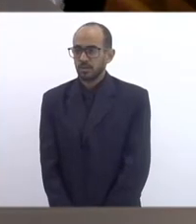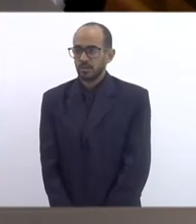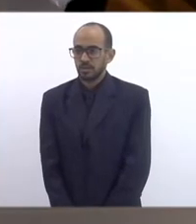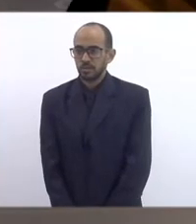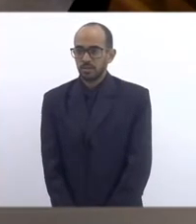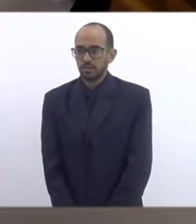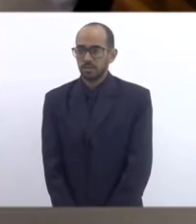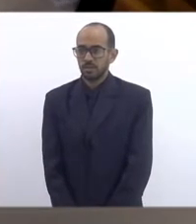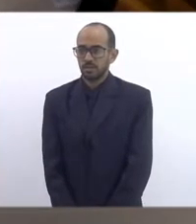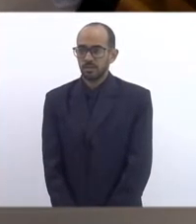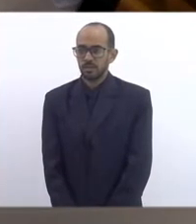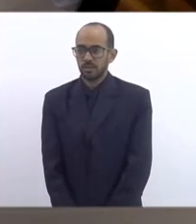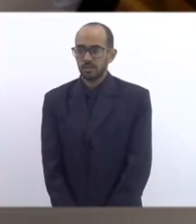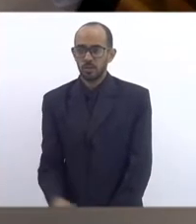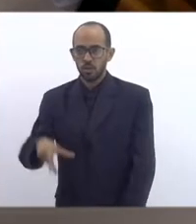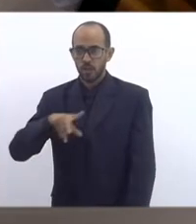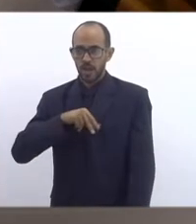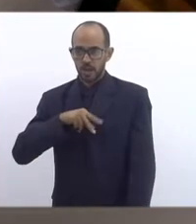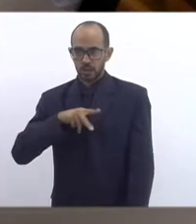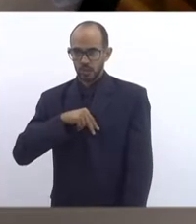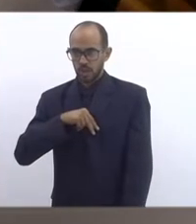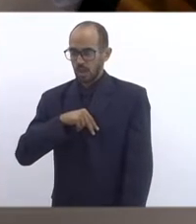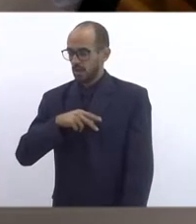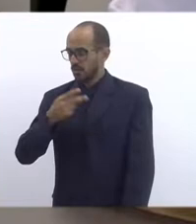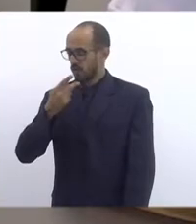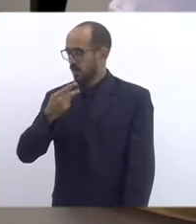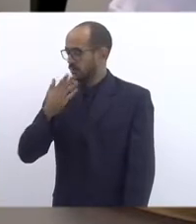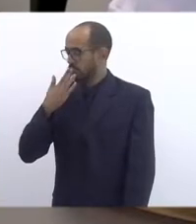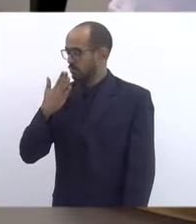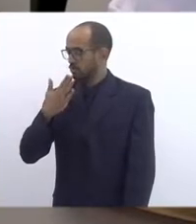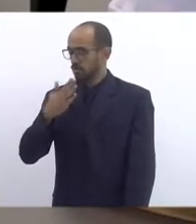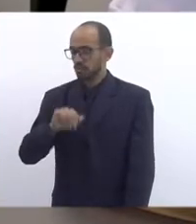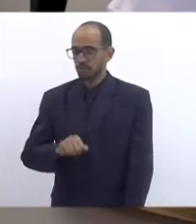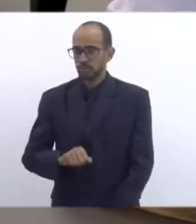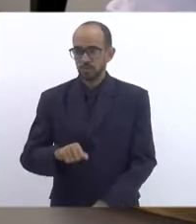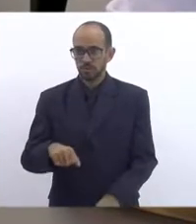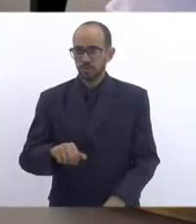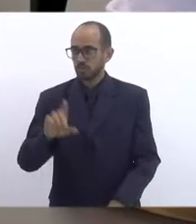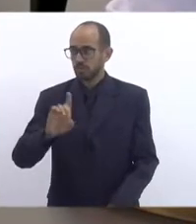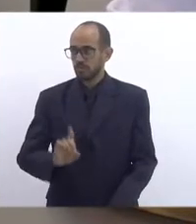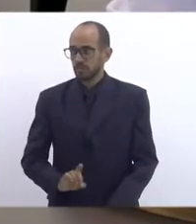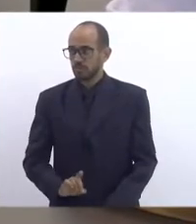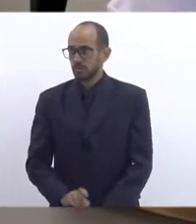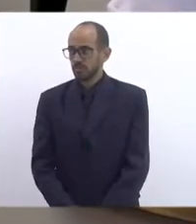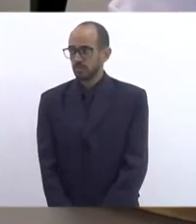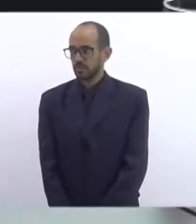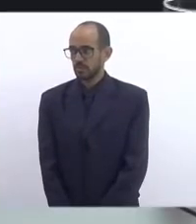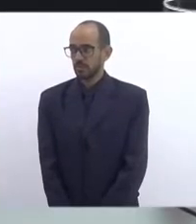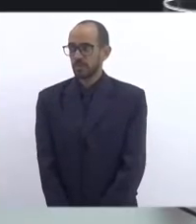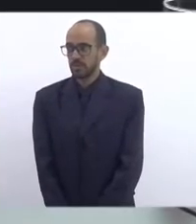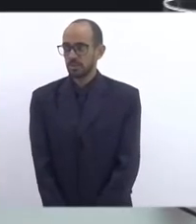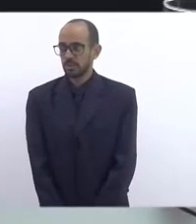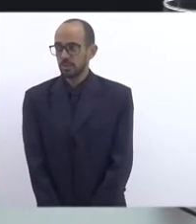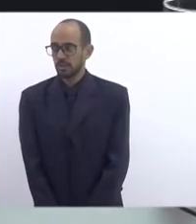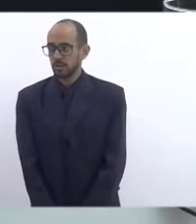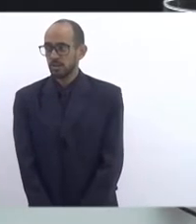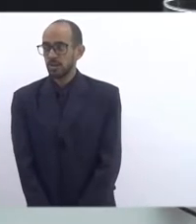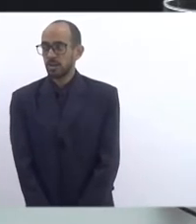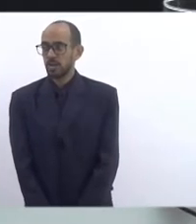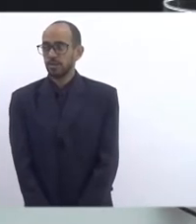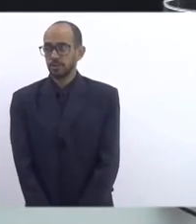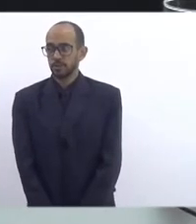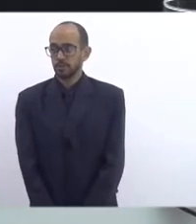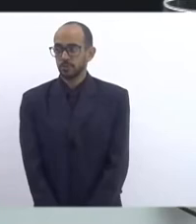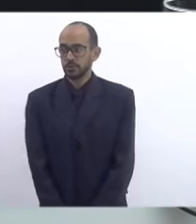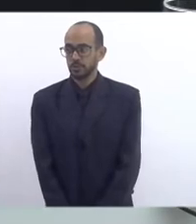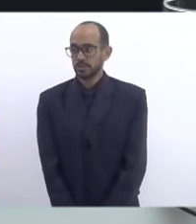Vamos colar. O crachá diz qual é que é a possível deficiência tal dessa lei aqui, a 7821. Sim, é, mas aí a mesma coisa. É